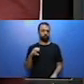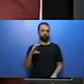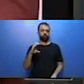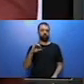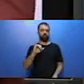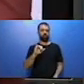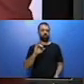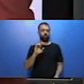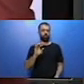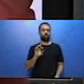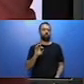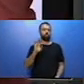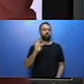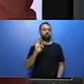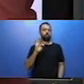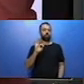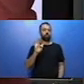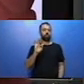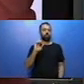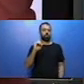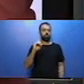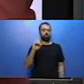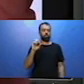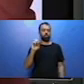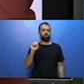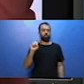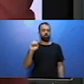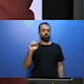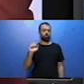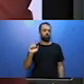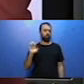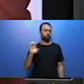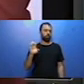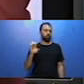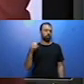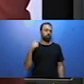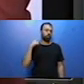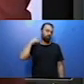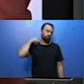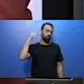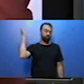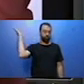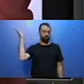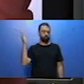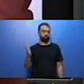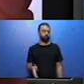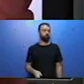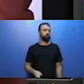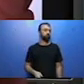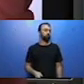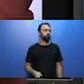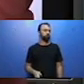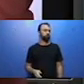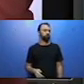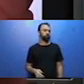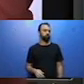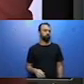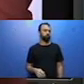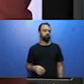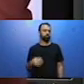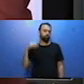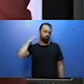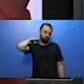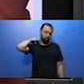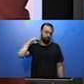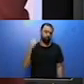o pescoço para frente, formando aqui, ó, um desnível, ela fica como se fosse um caroço